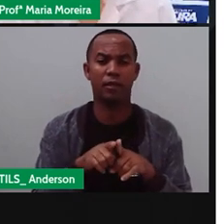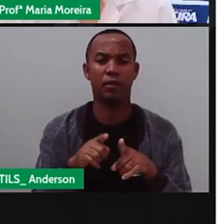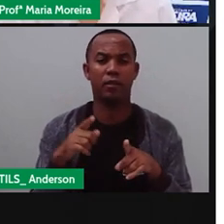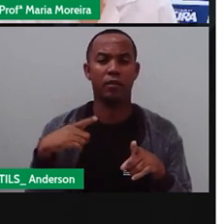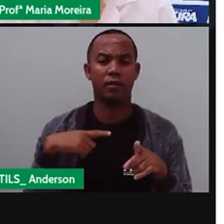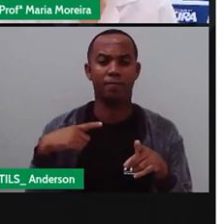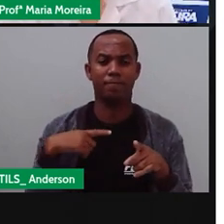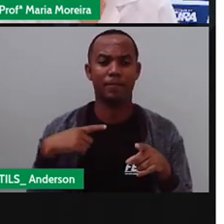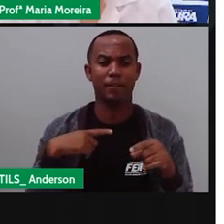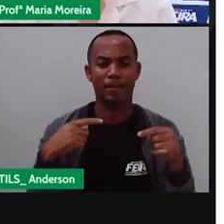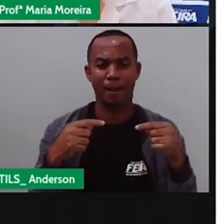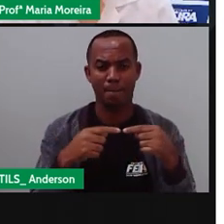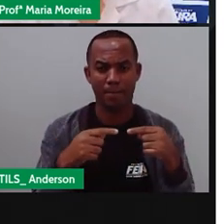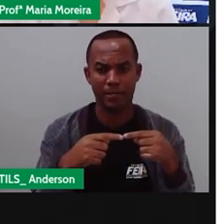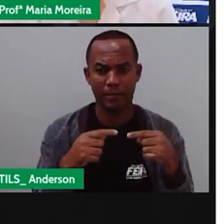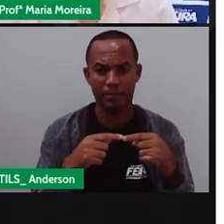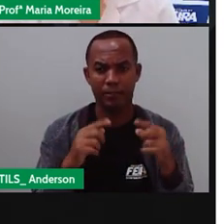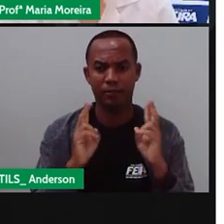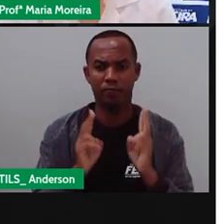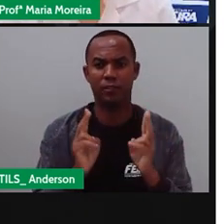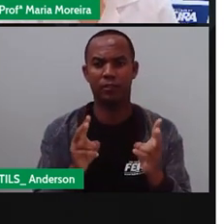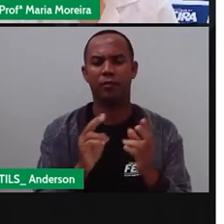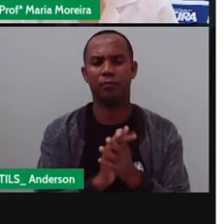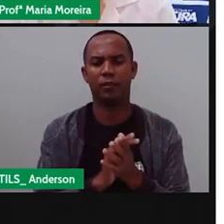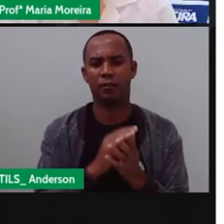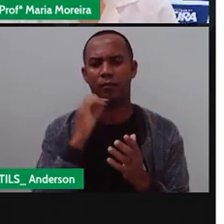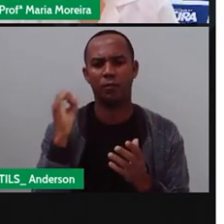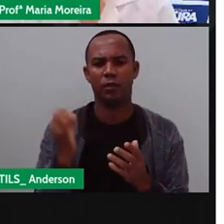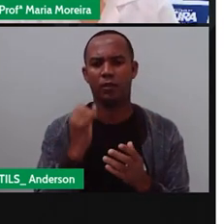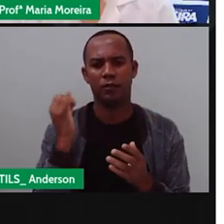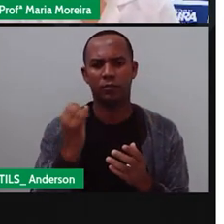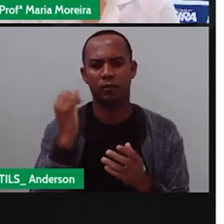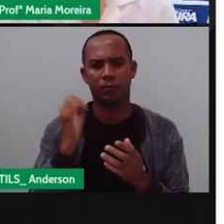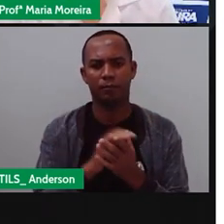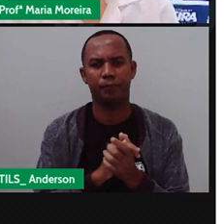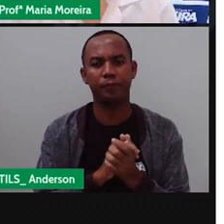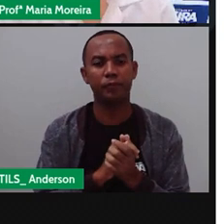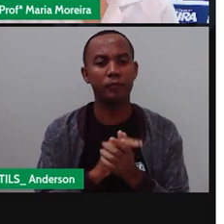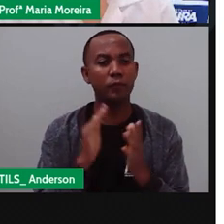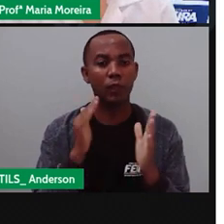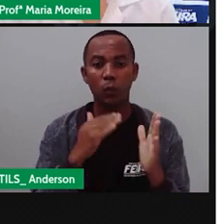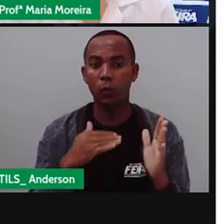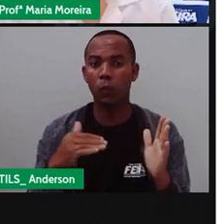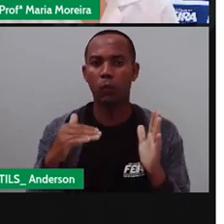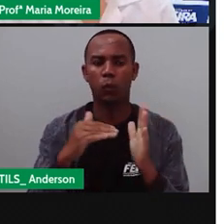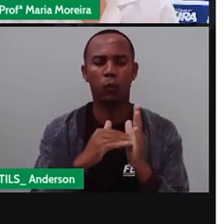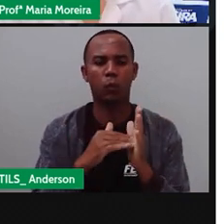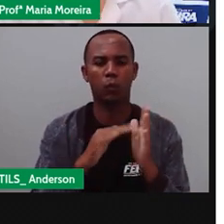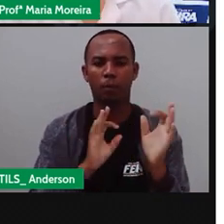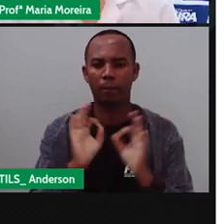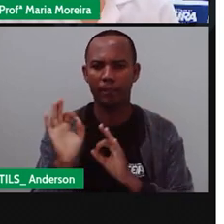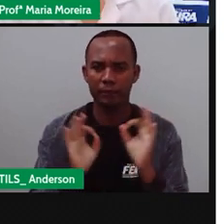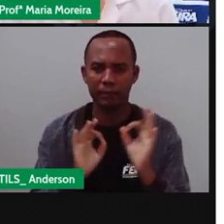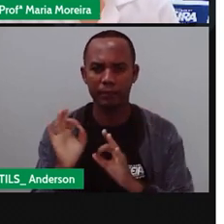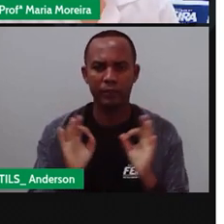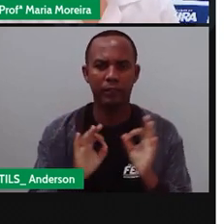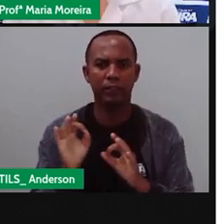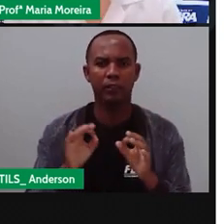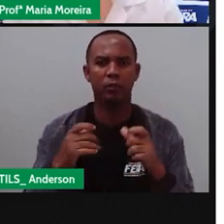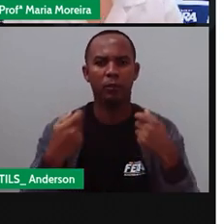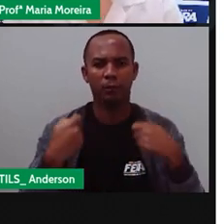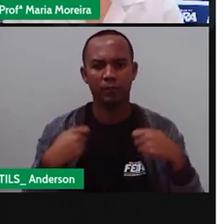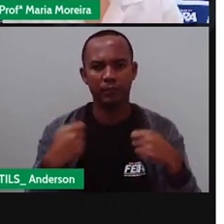Sentido. Tá? Não esqueçam disso, que é a parte mais importante. Bom, tudo o que planejamos escrever